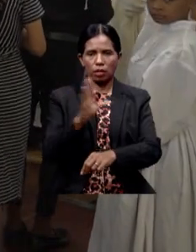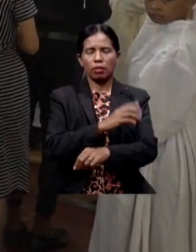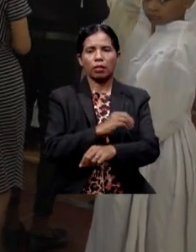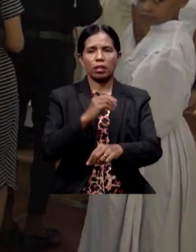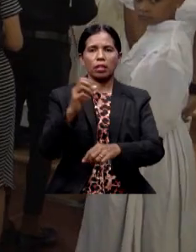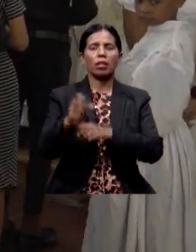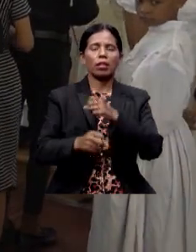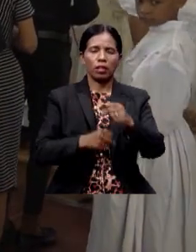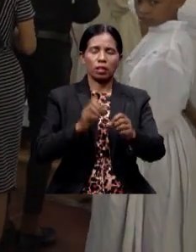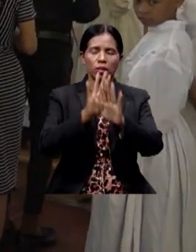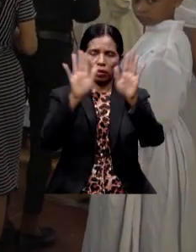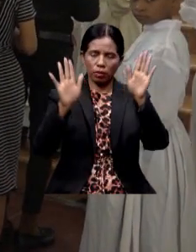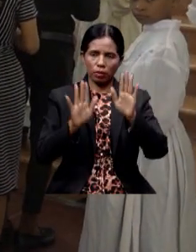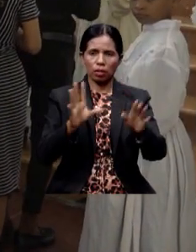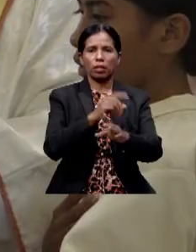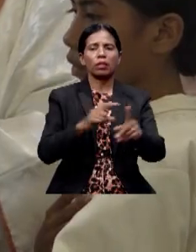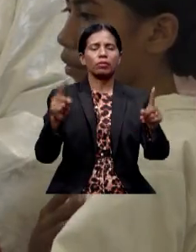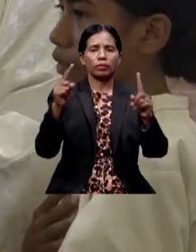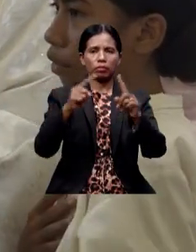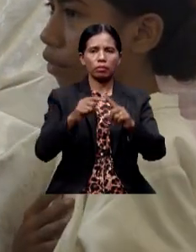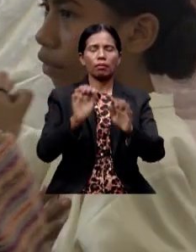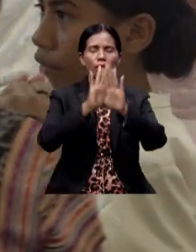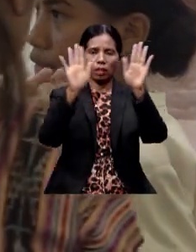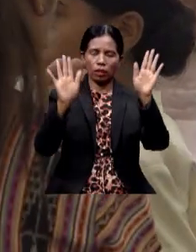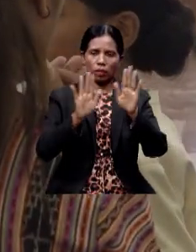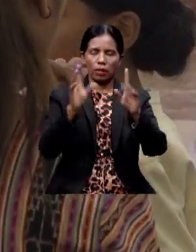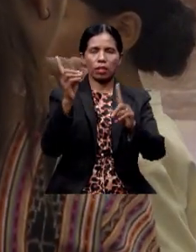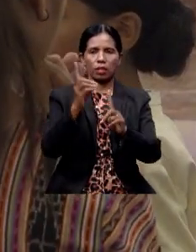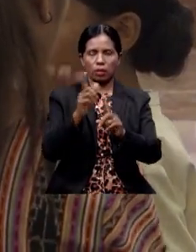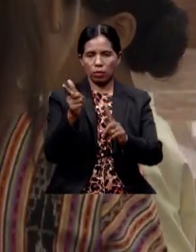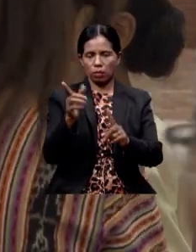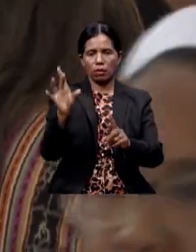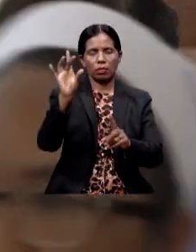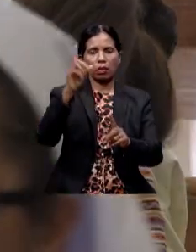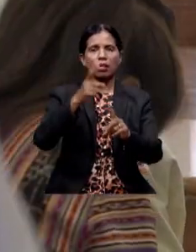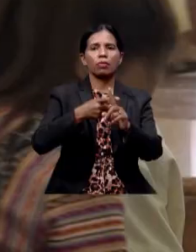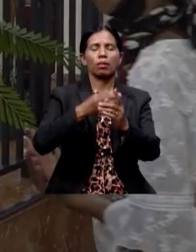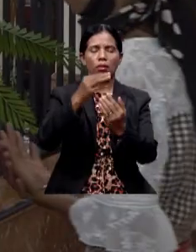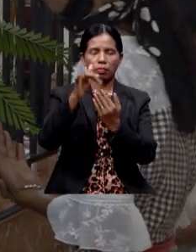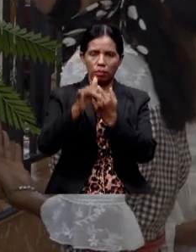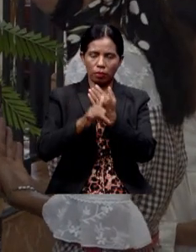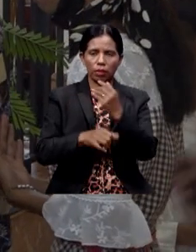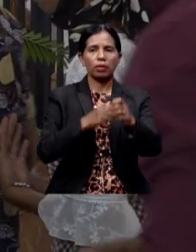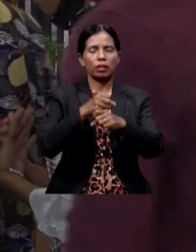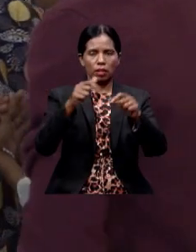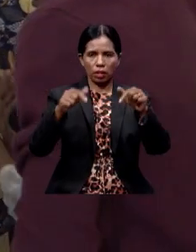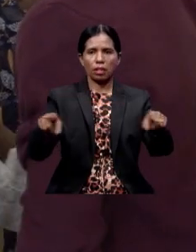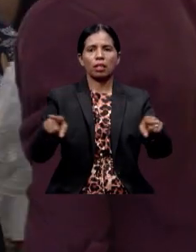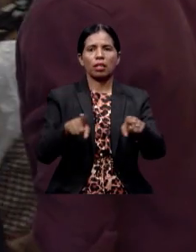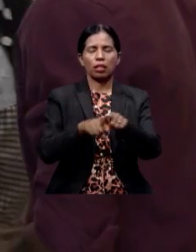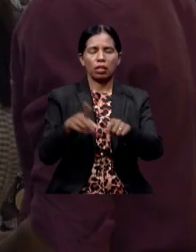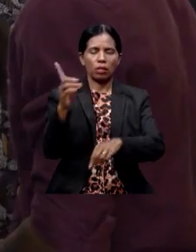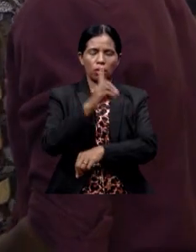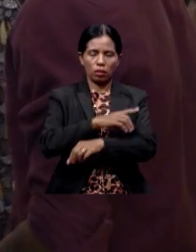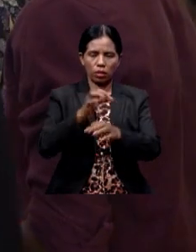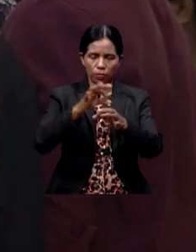resurreição bato ia loron pentecosta ia domingo loron rua nulu resingualu fulang maio tinang ne tamba nudar loron espiritu